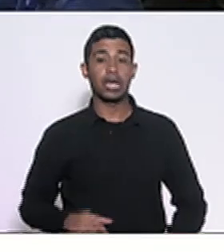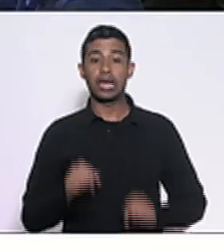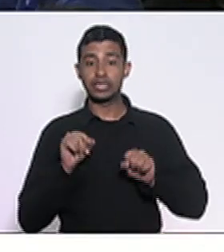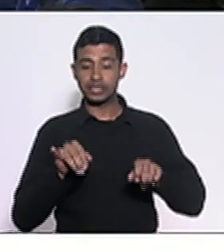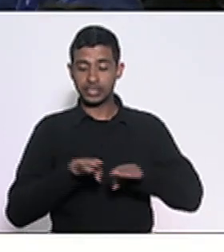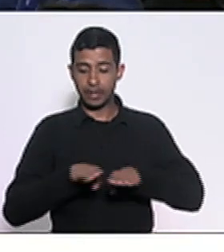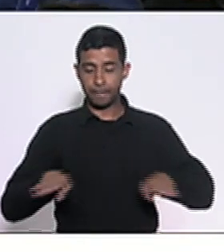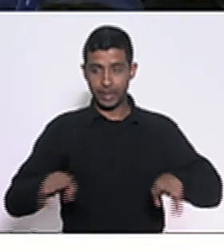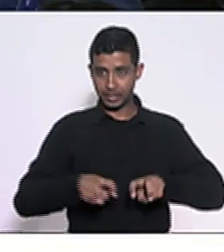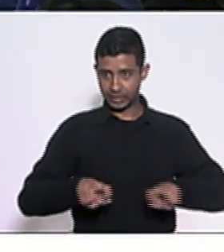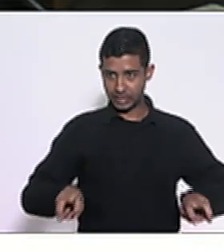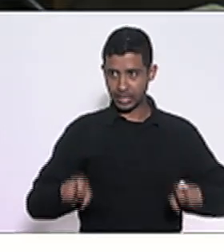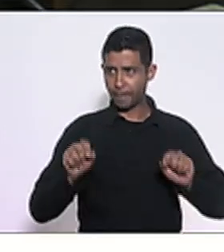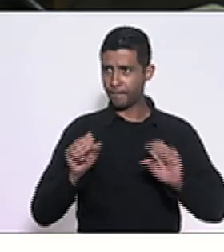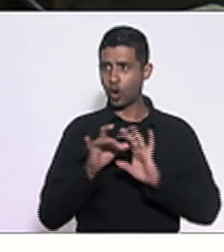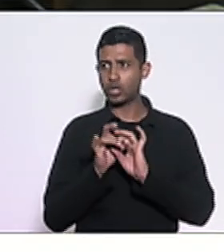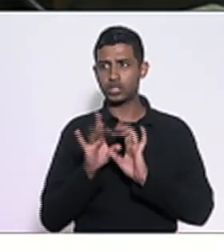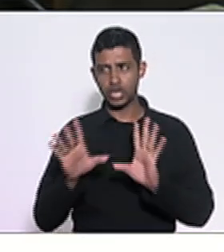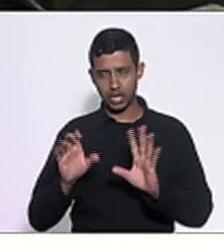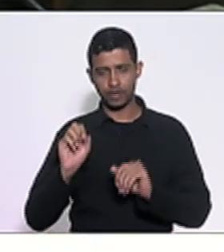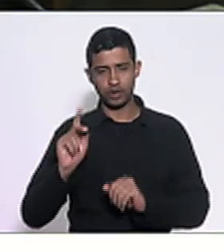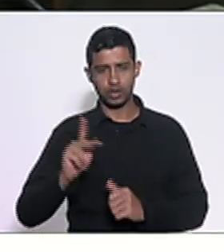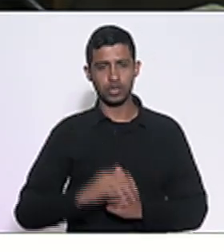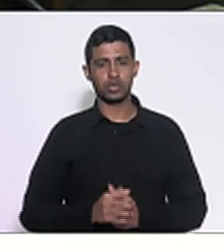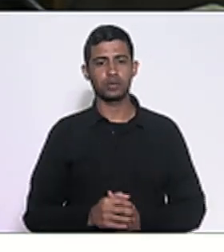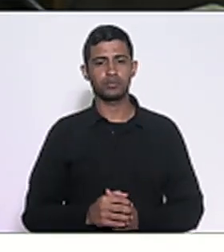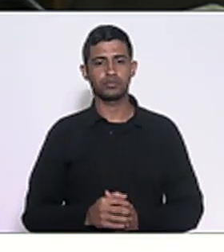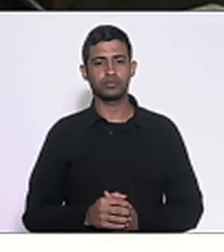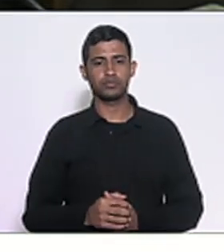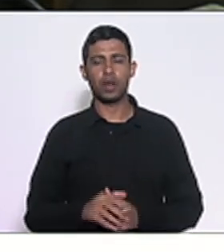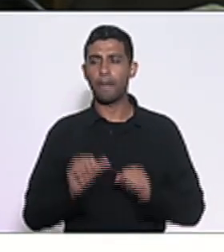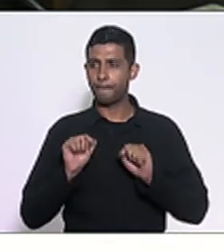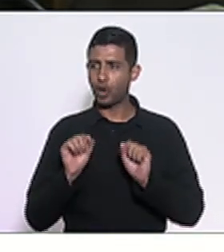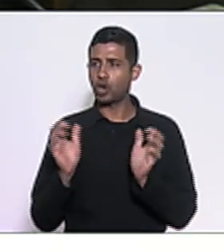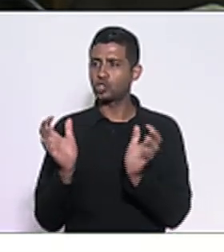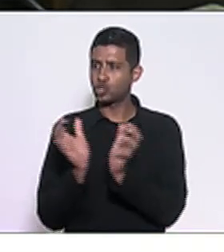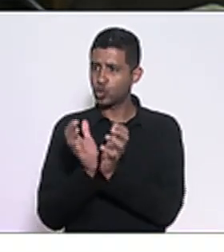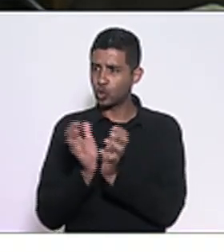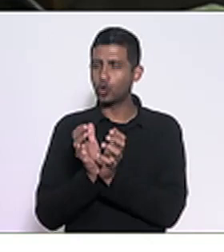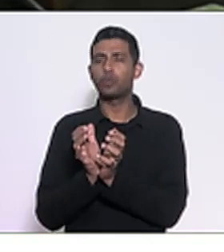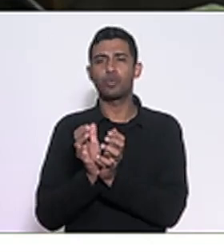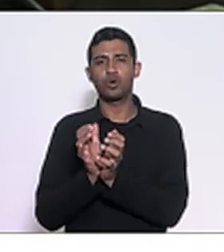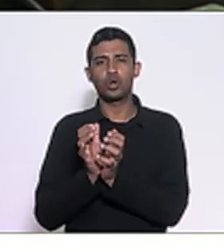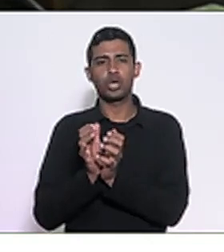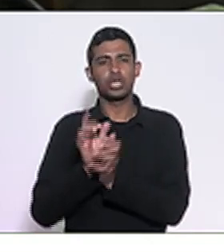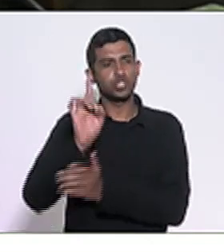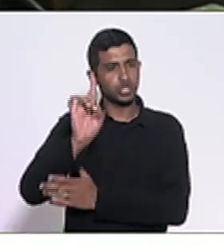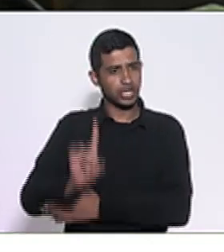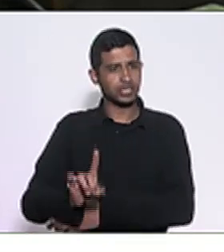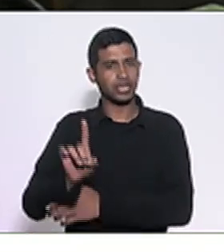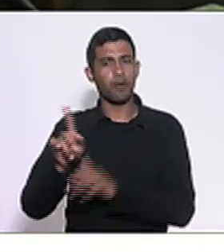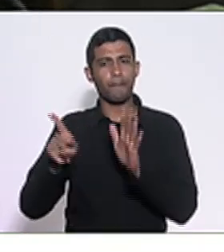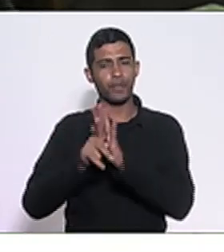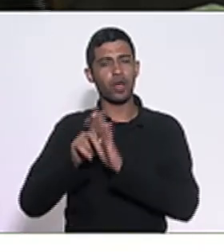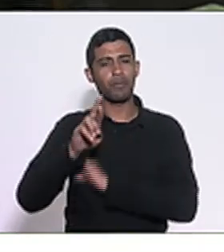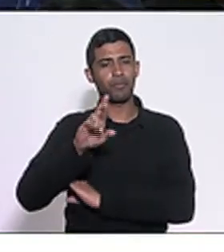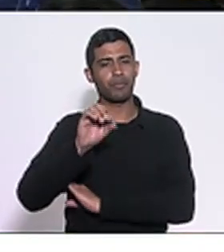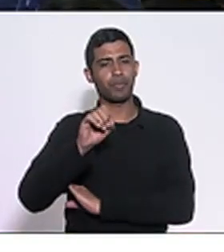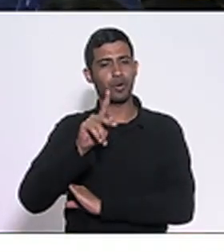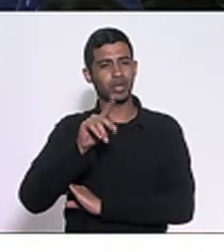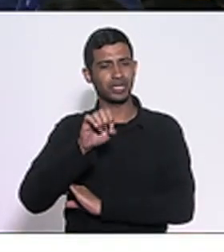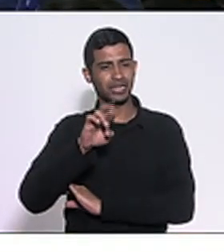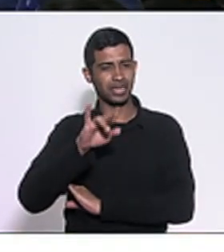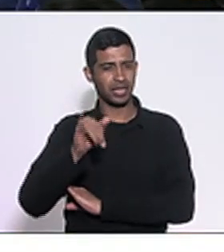estejam à vontade, viu? A direção a equipe de direção do Proderj está convidada a sentar aqui em torno da mesa. Por favor, fiquem à vontade.